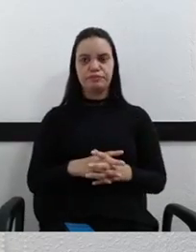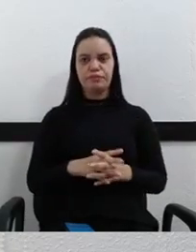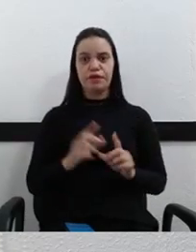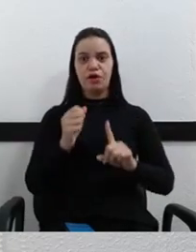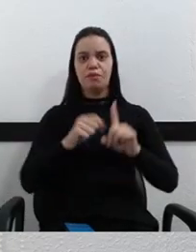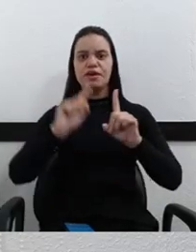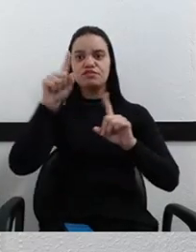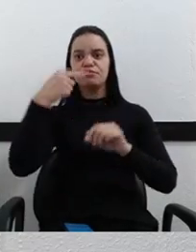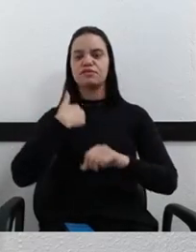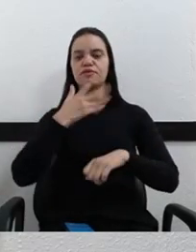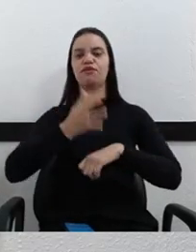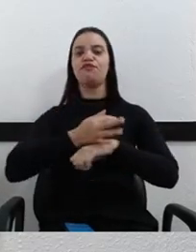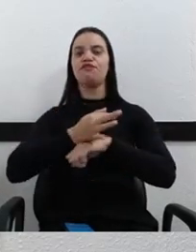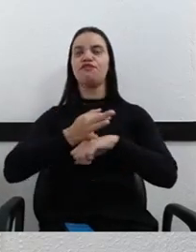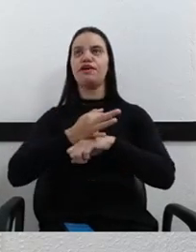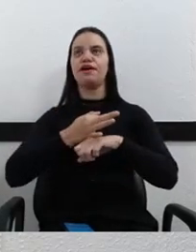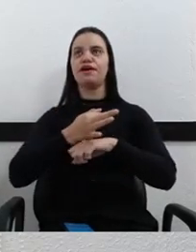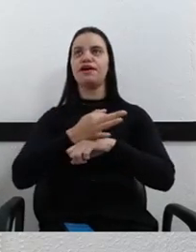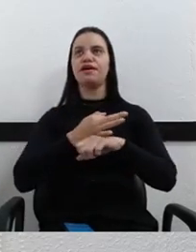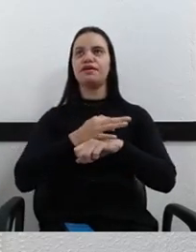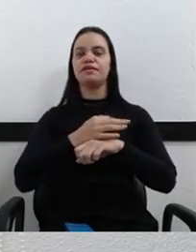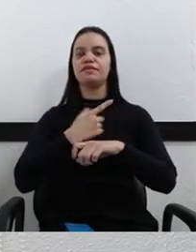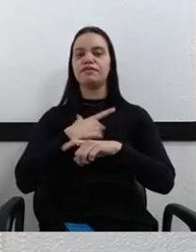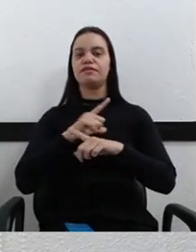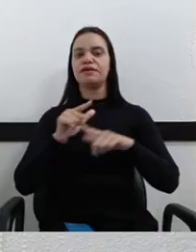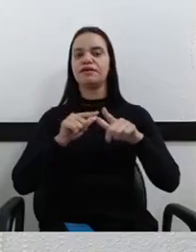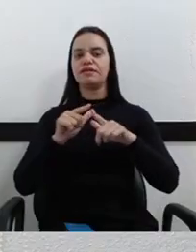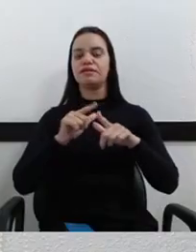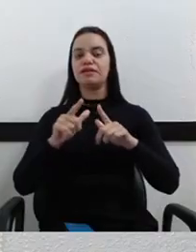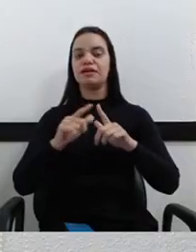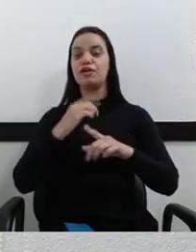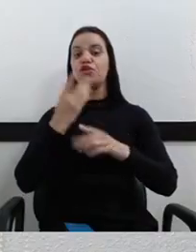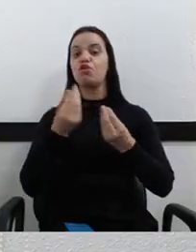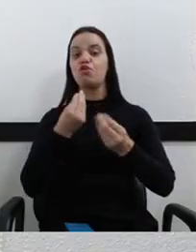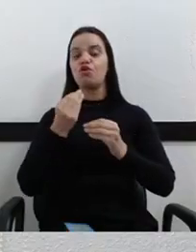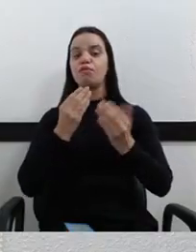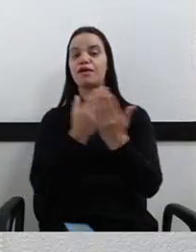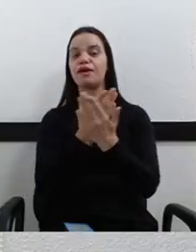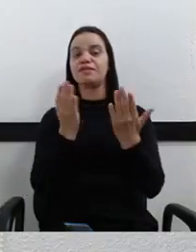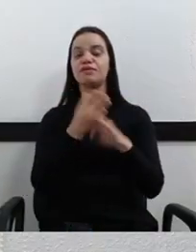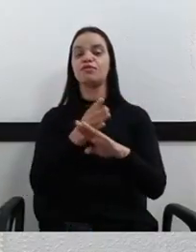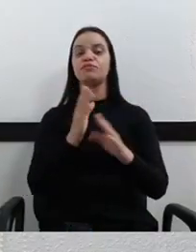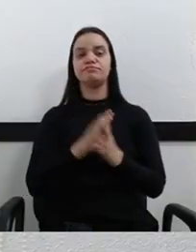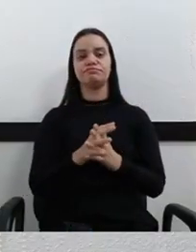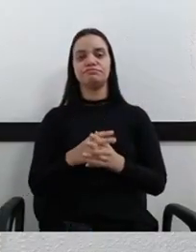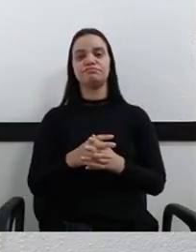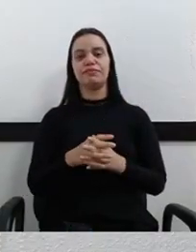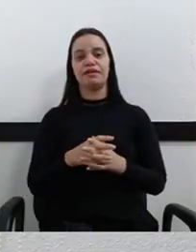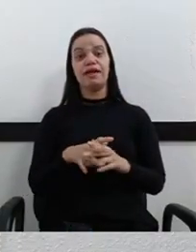férias. Consequentemente, eu não tenho como lançar esses dias que eu trabalhei. E aí eu fico numa situação ruim.